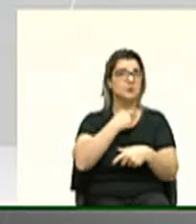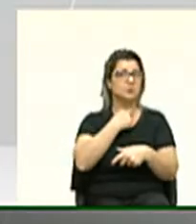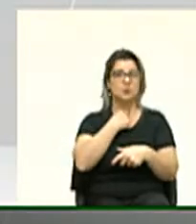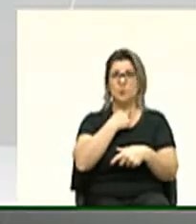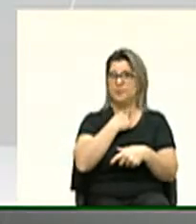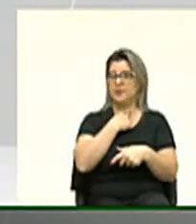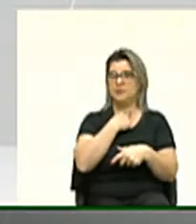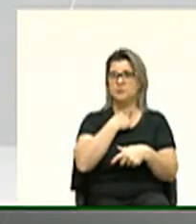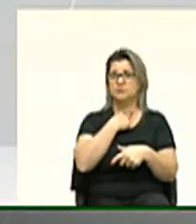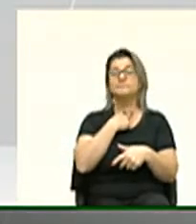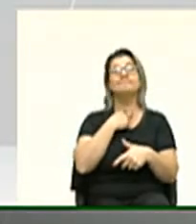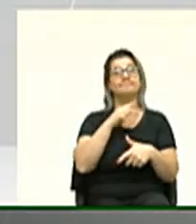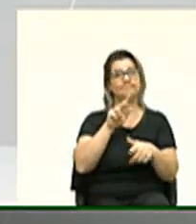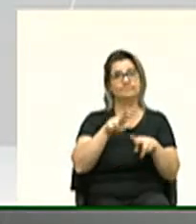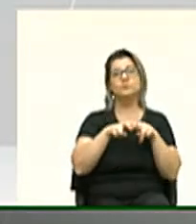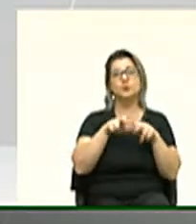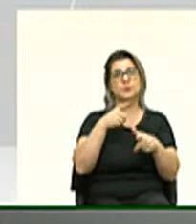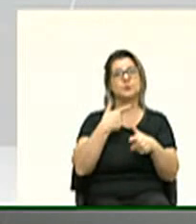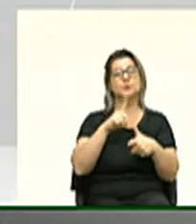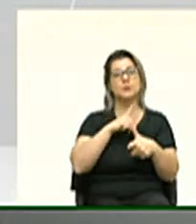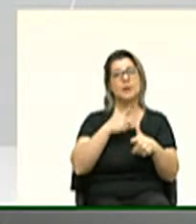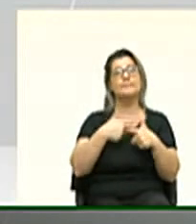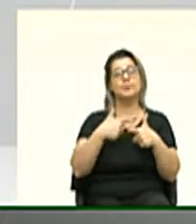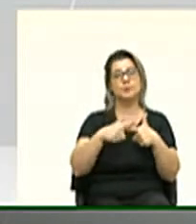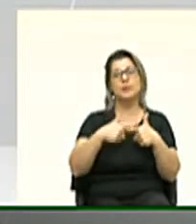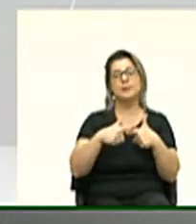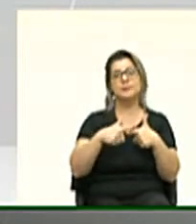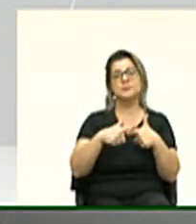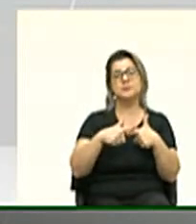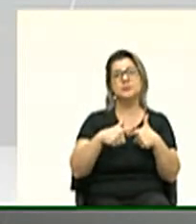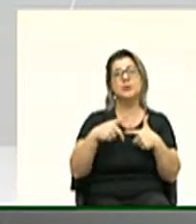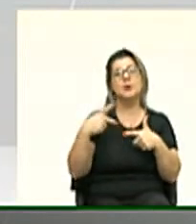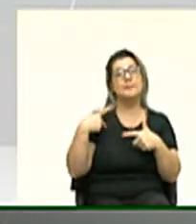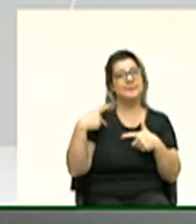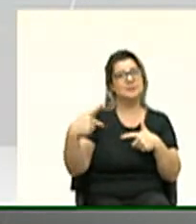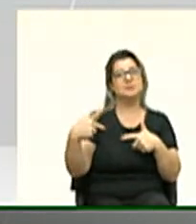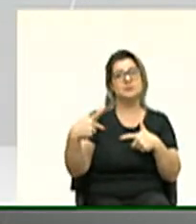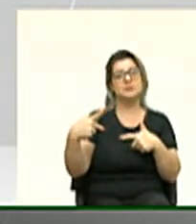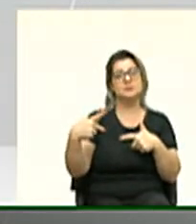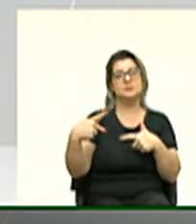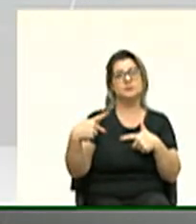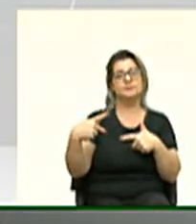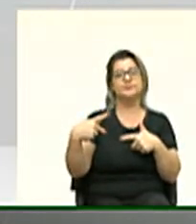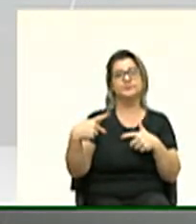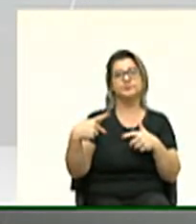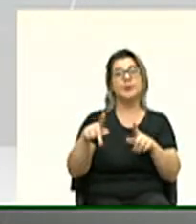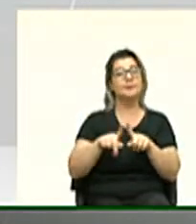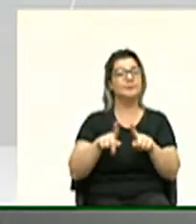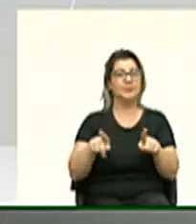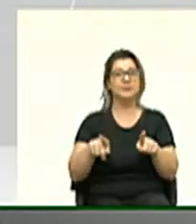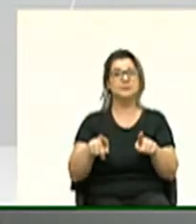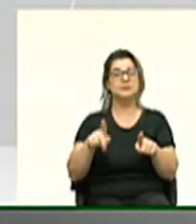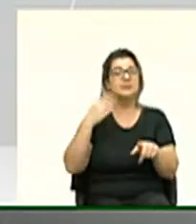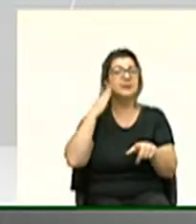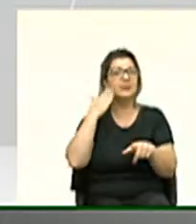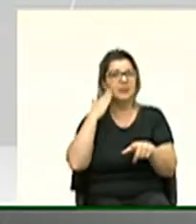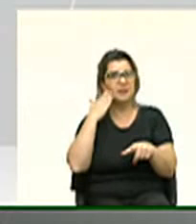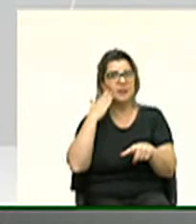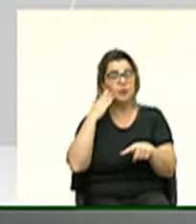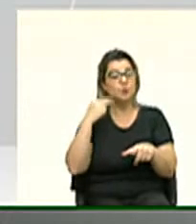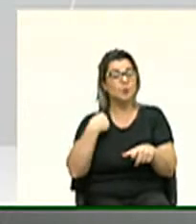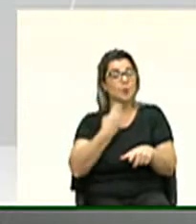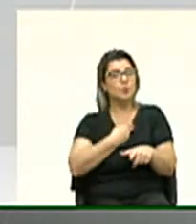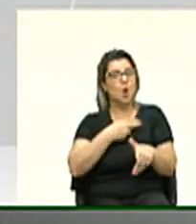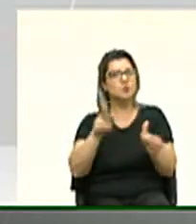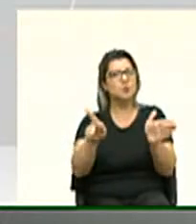Então, presidente, sem lançar nenhuma desconfiança, mas entendendo que é o nosso